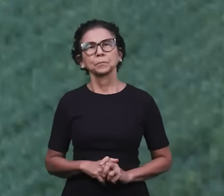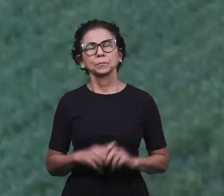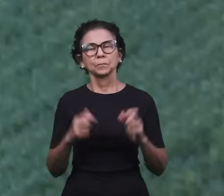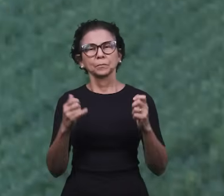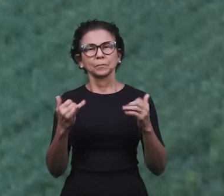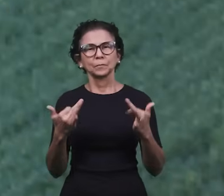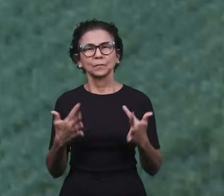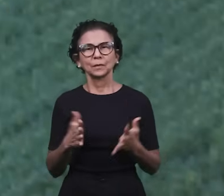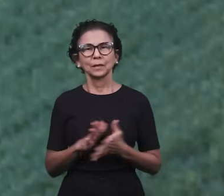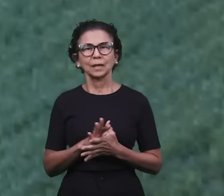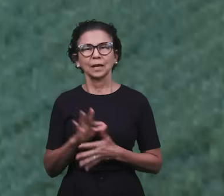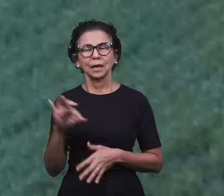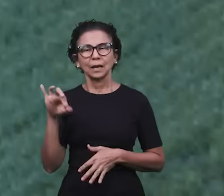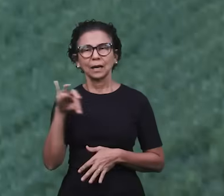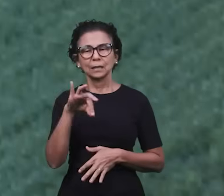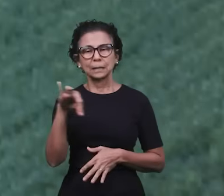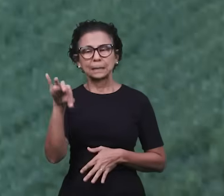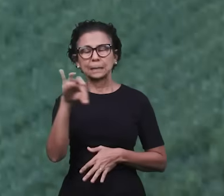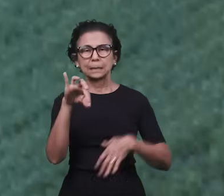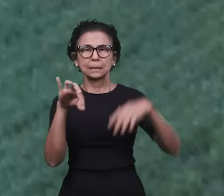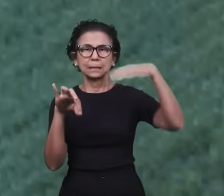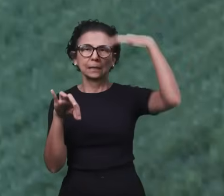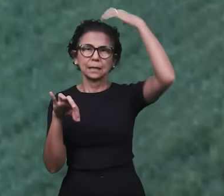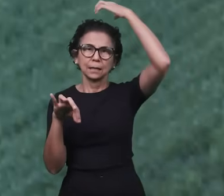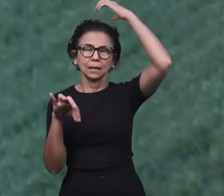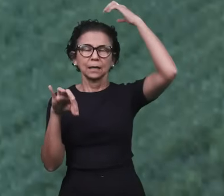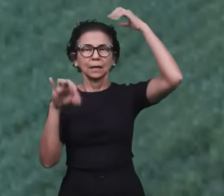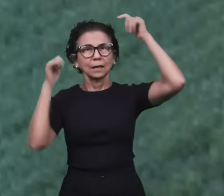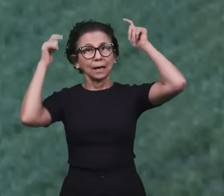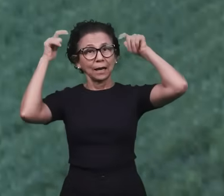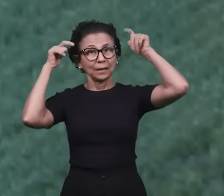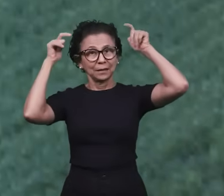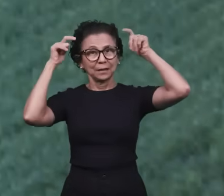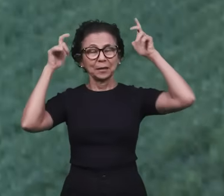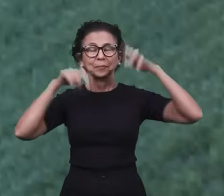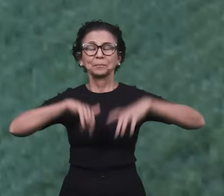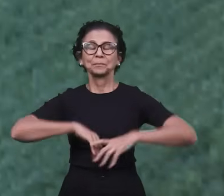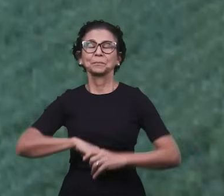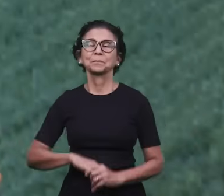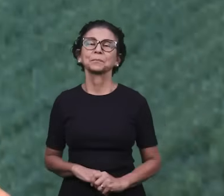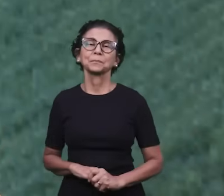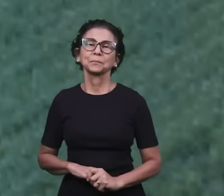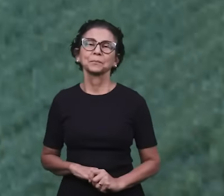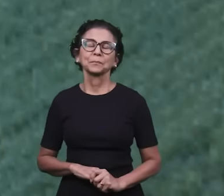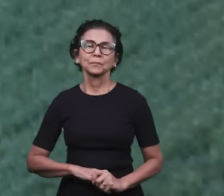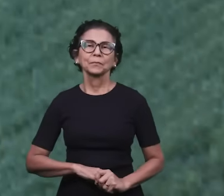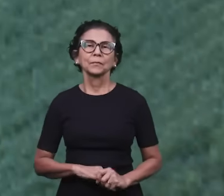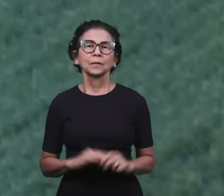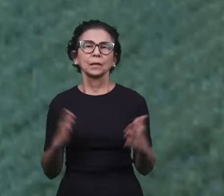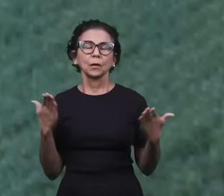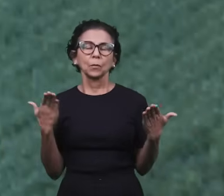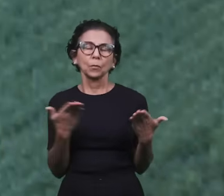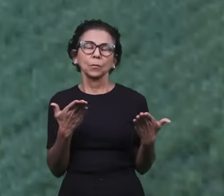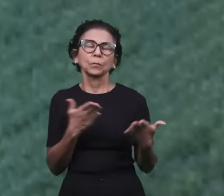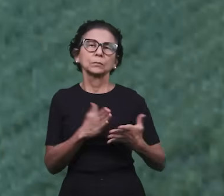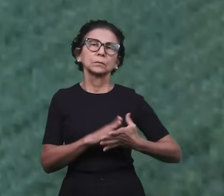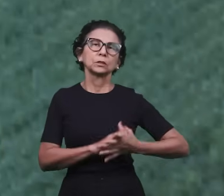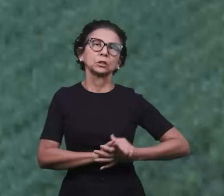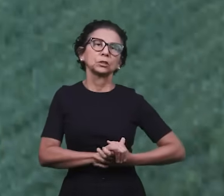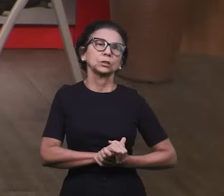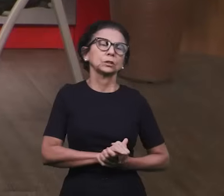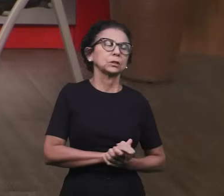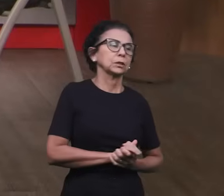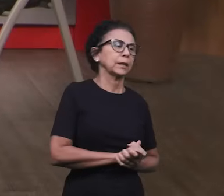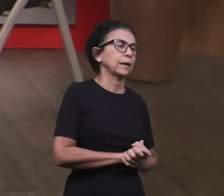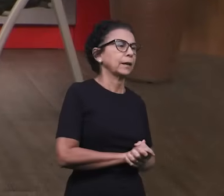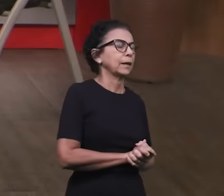faixa entre 5 a 7 dias. Então a primeira etapa da vida dela é trabalhar como faxineira, né? Daniel, só um